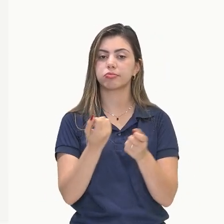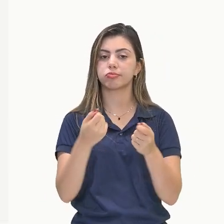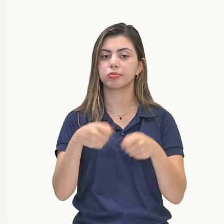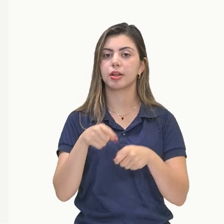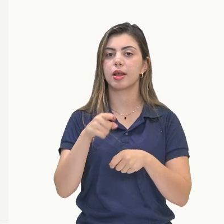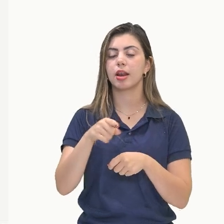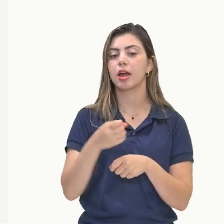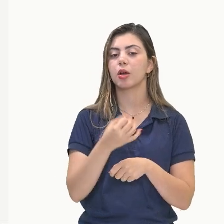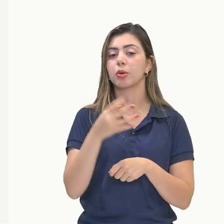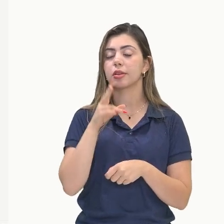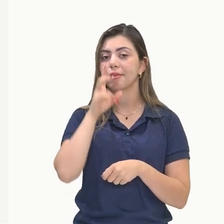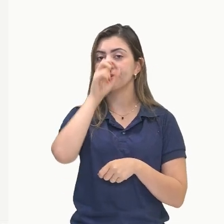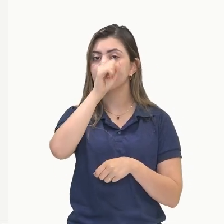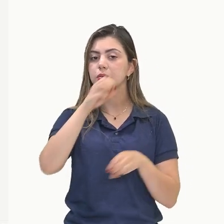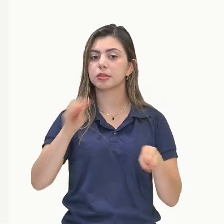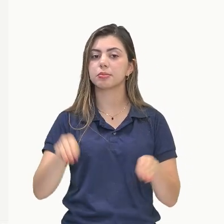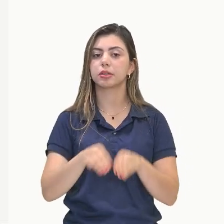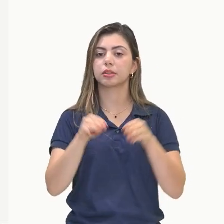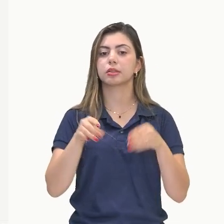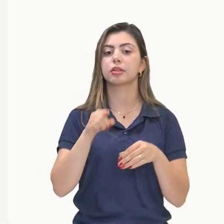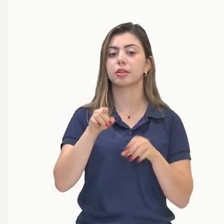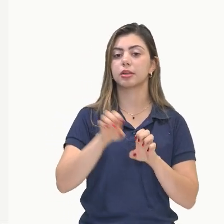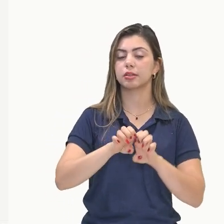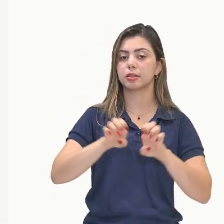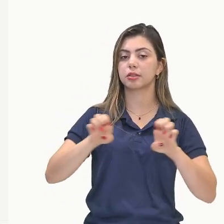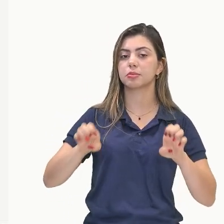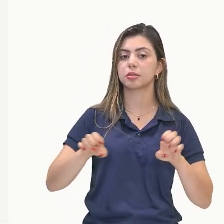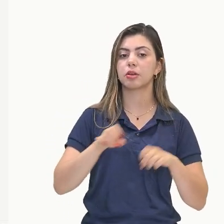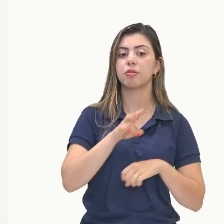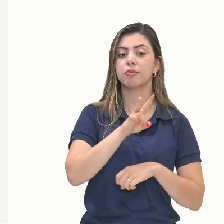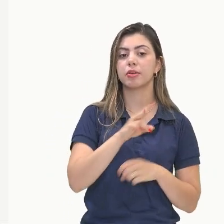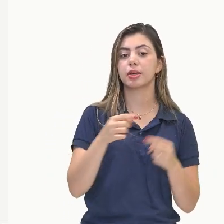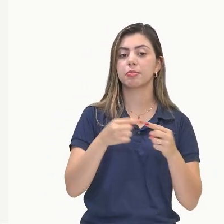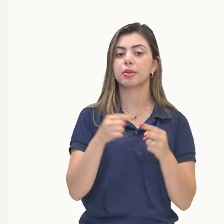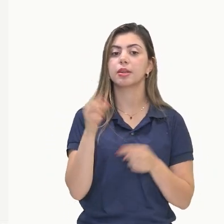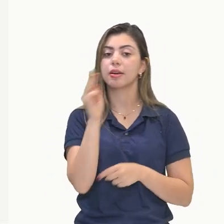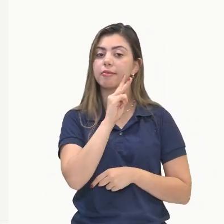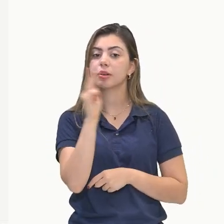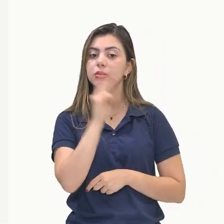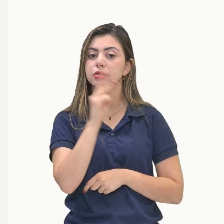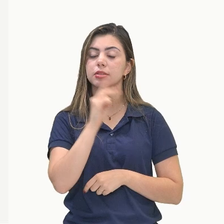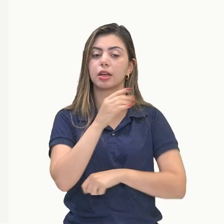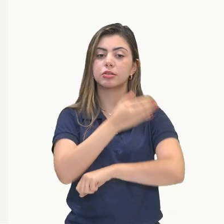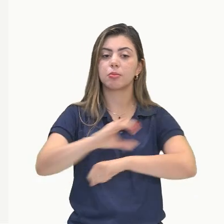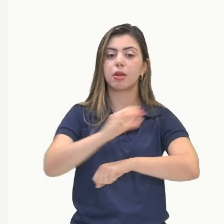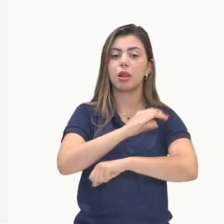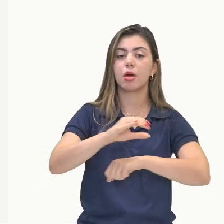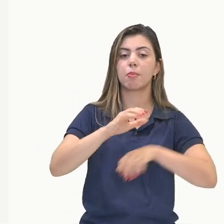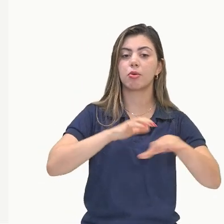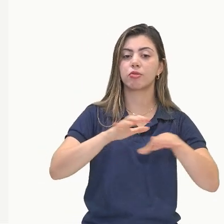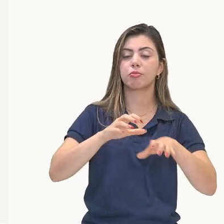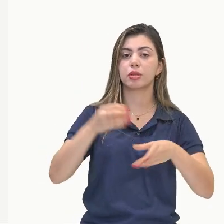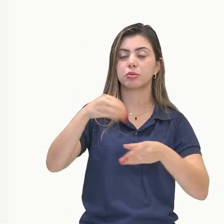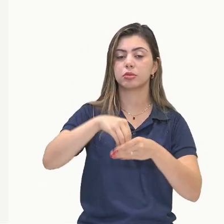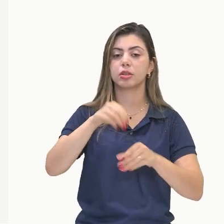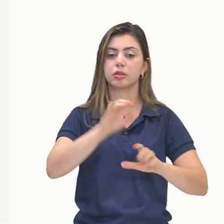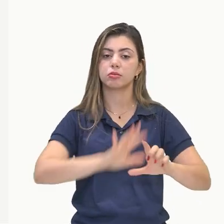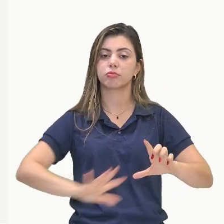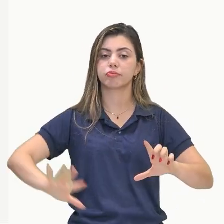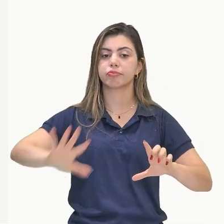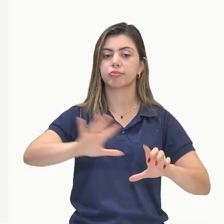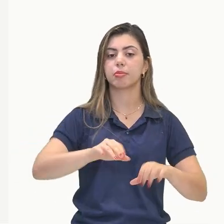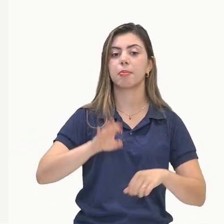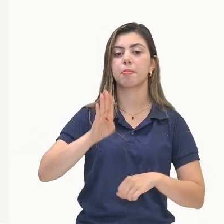Nessa expressão, que representa a carga elétrica, V é a velocidade com que a carga se movimenta no interior do campo, B